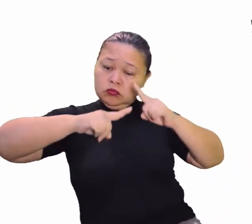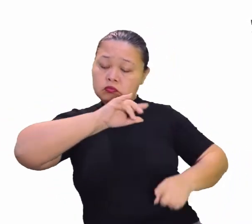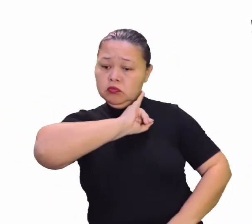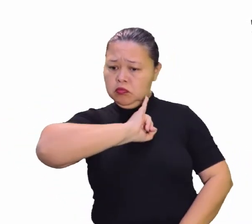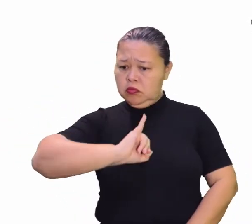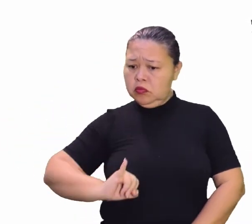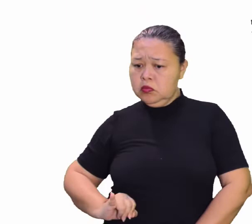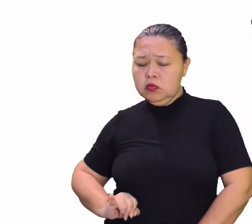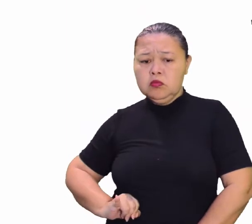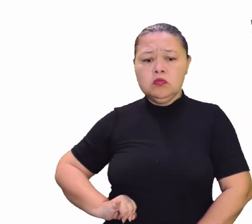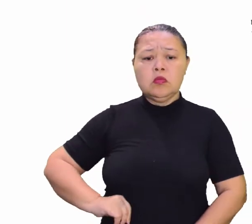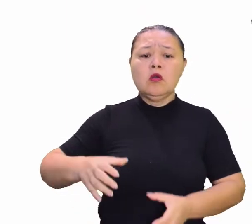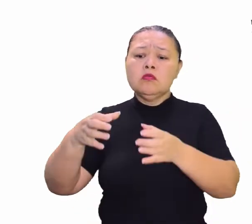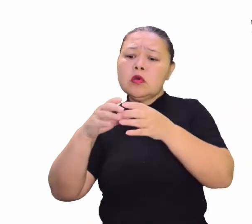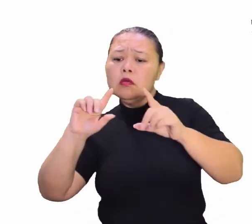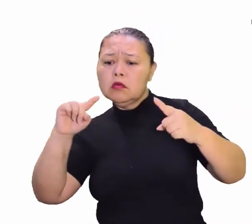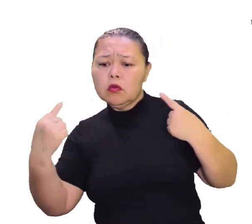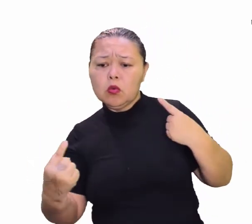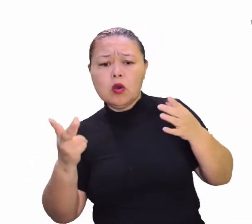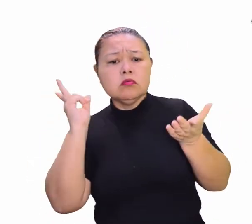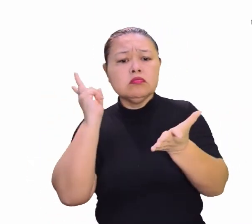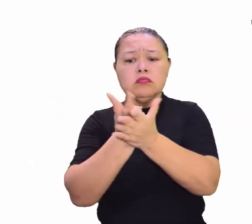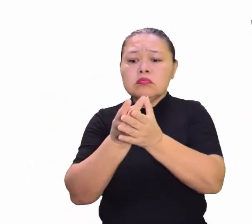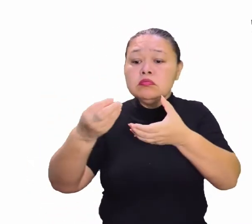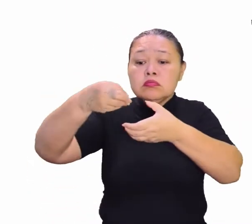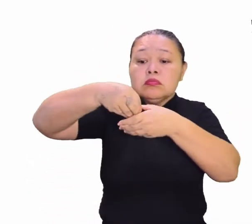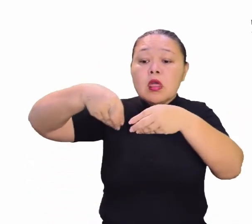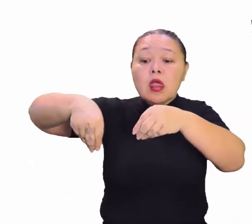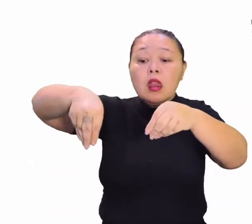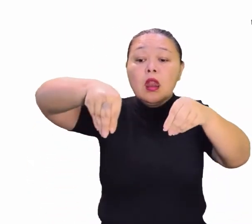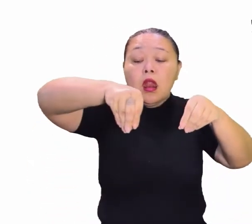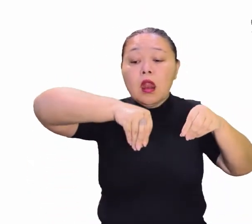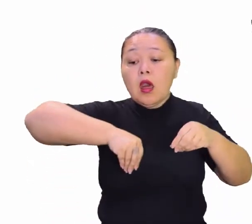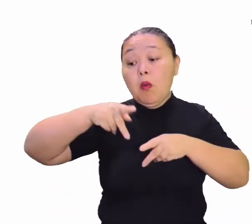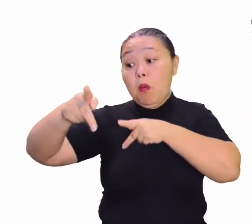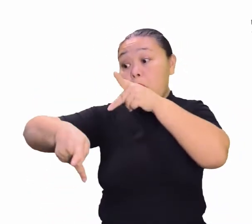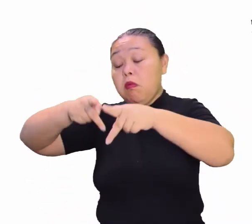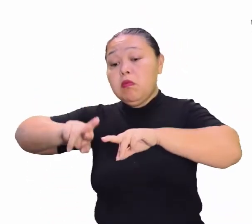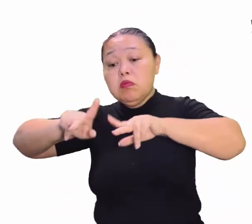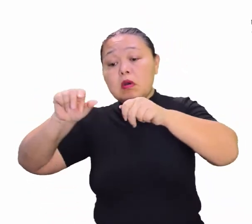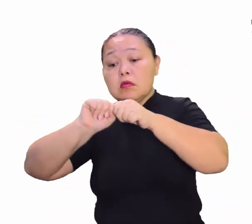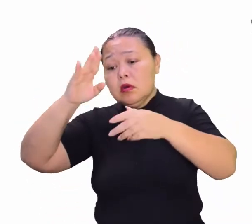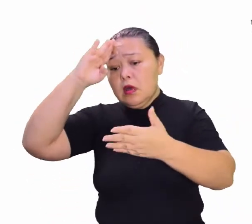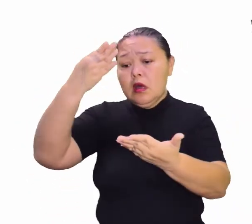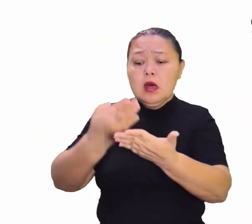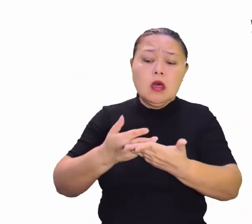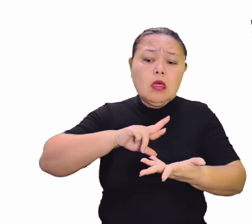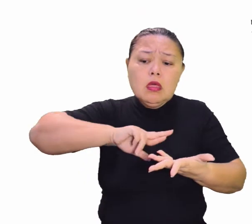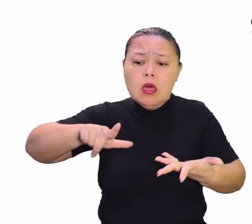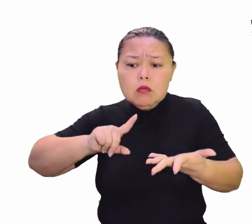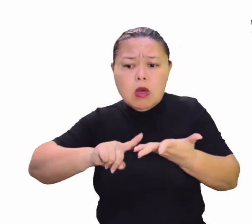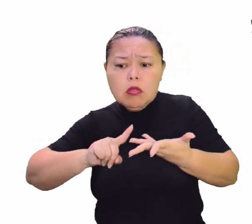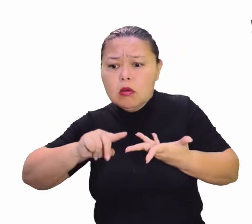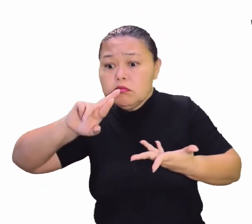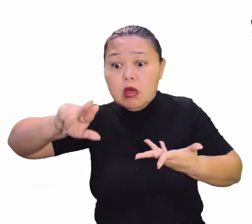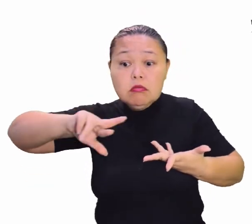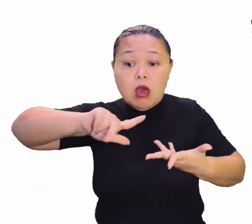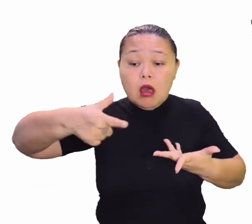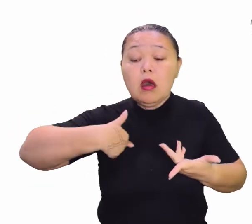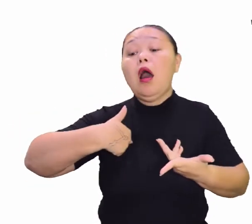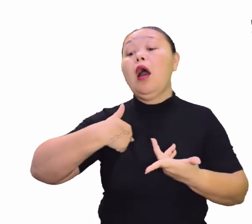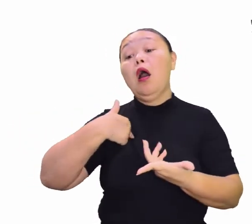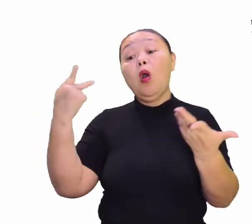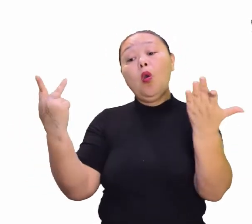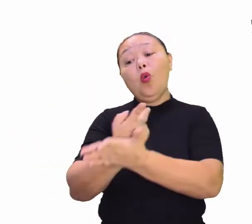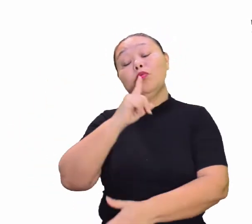Colocaram tribos rivais em um mesmo território, povos de diferentes crenças, cultura, e tudo isso contribuiu para